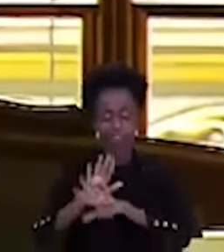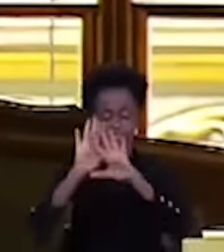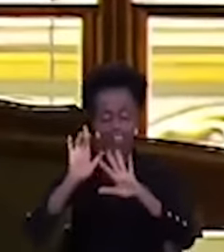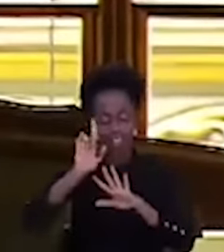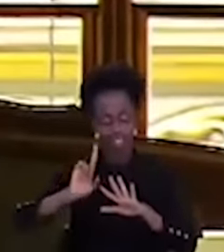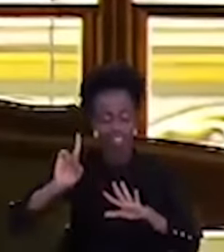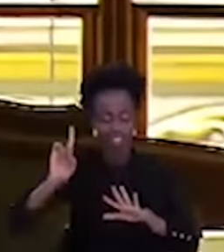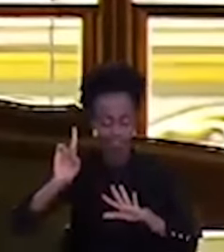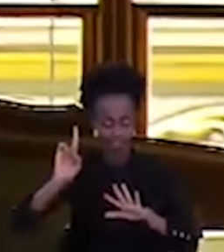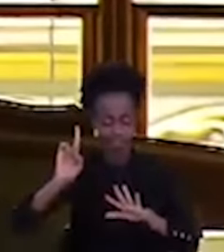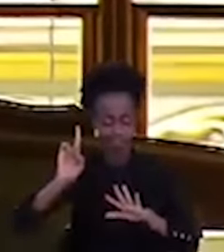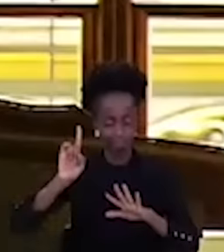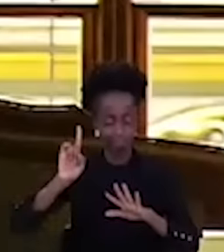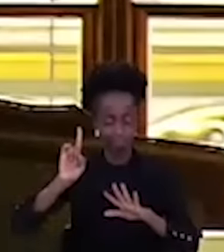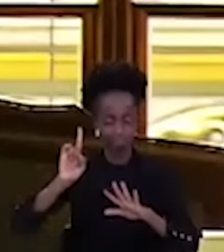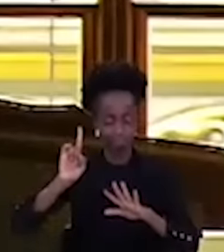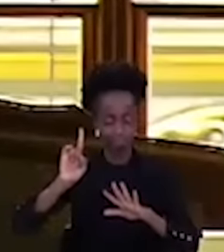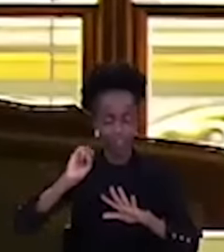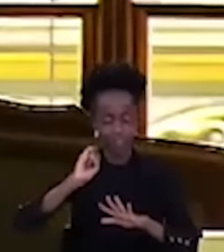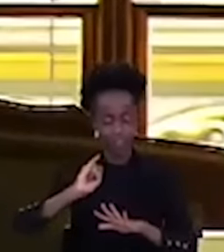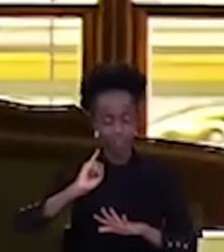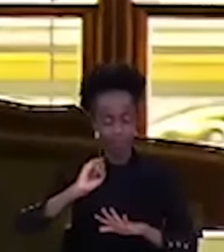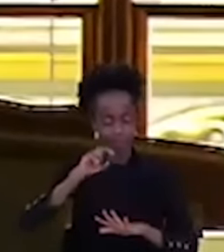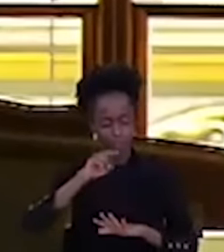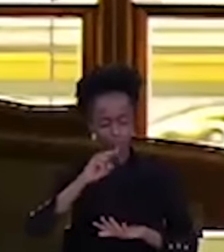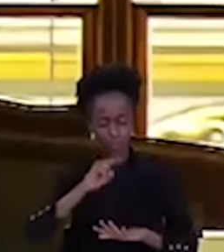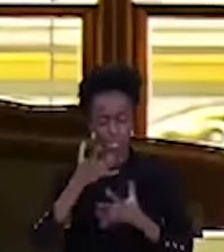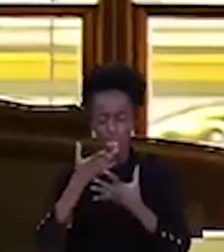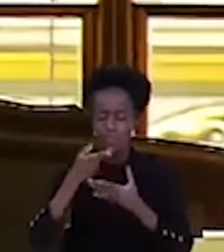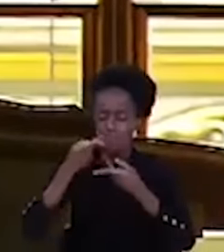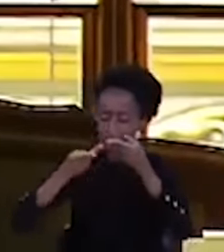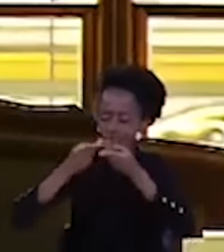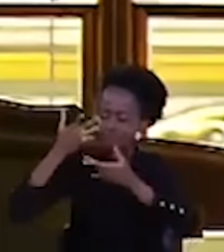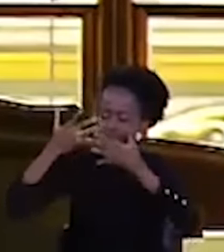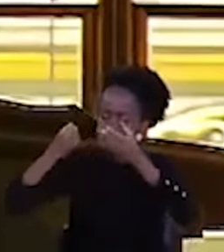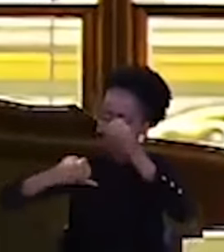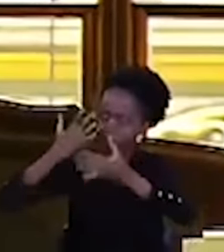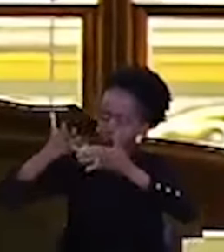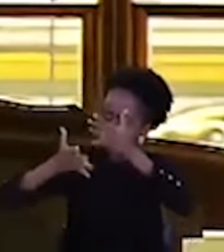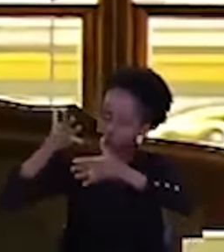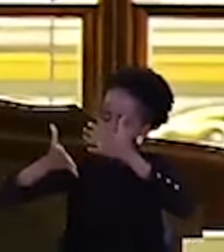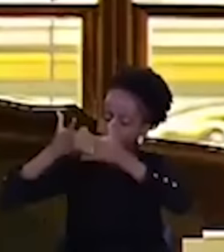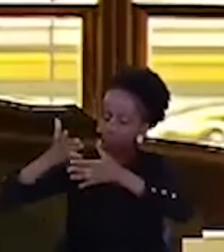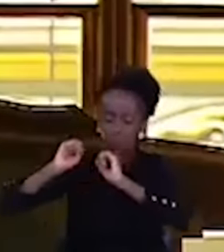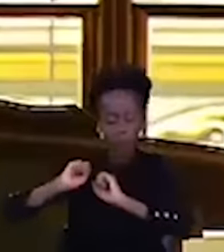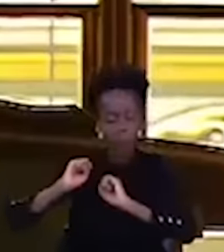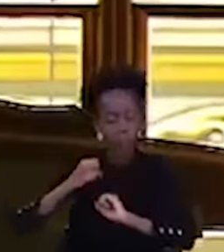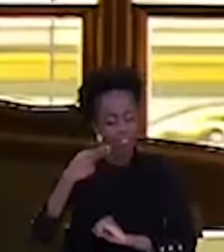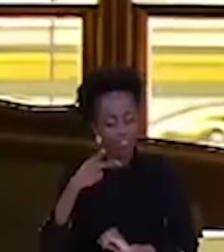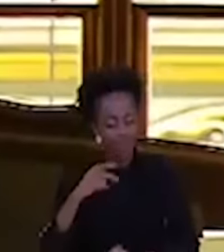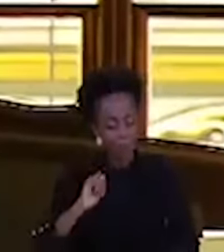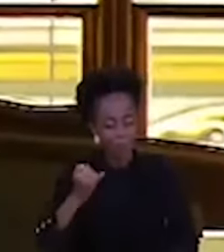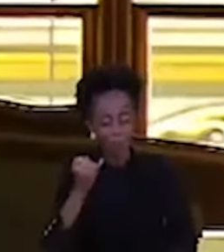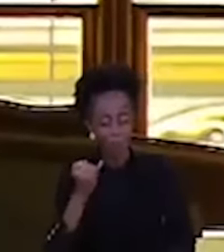próprio idioma. Se você resta algo a falar, fale, porque agora é a sua oportunidade.